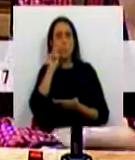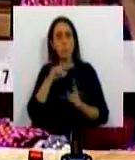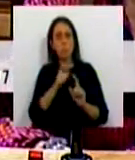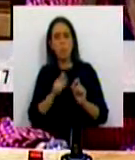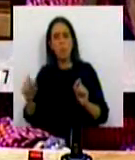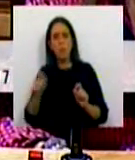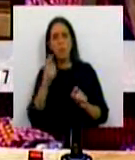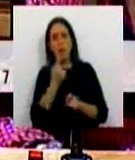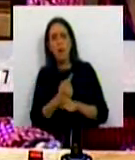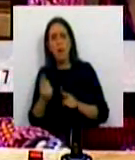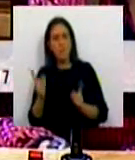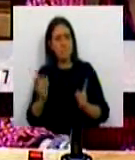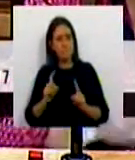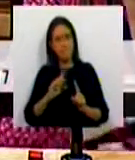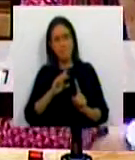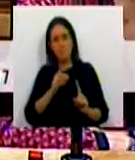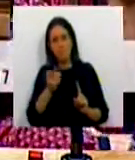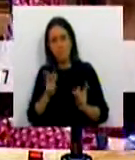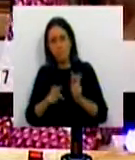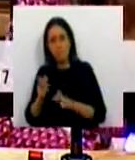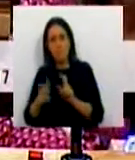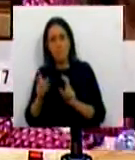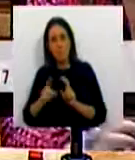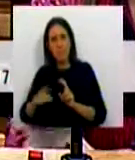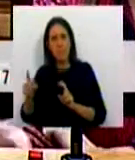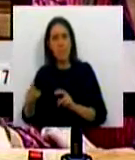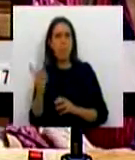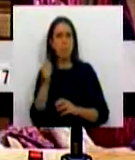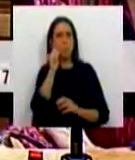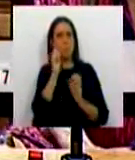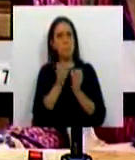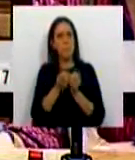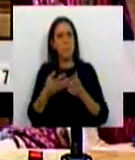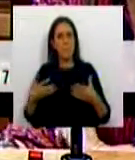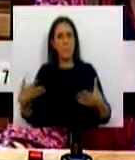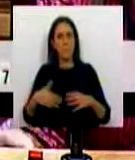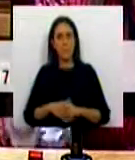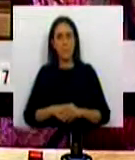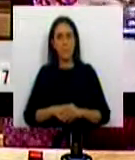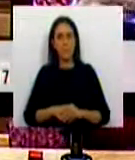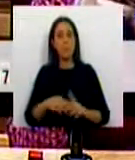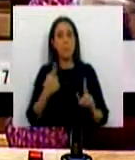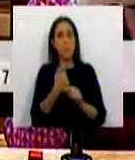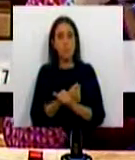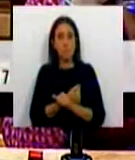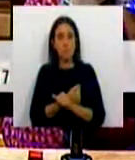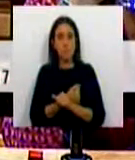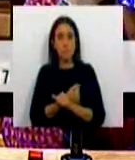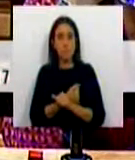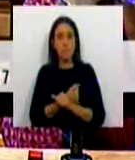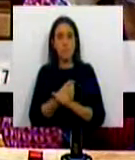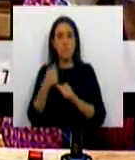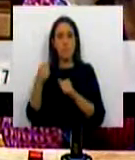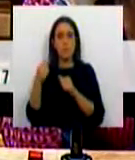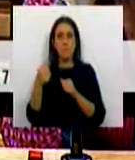com a disponibilização de uma mais variada oferta turística. As importações, em particular de bens de investimento, estão